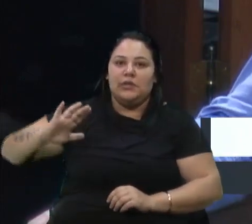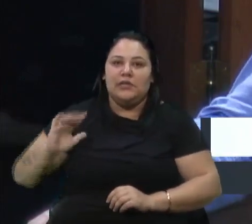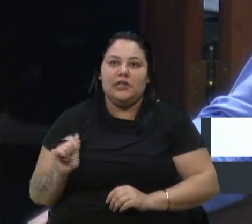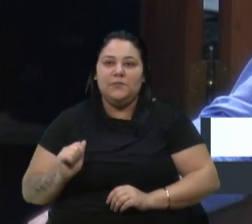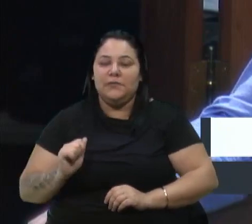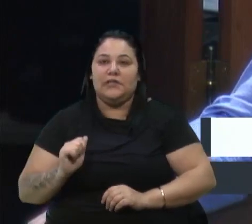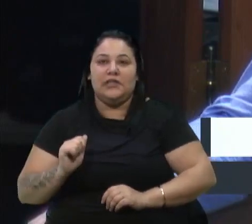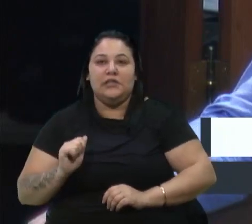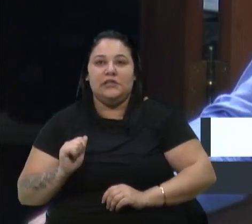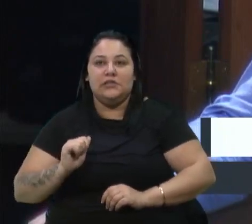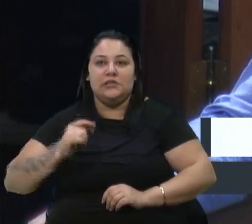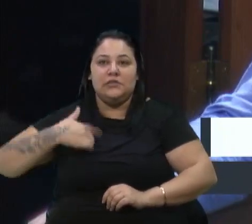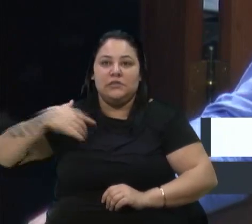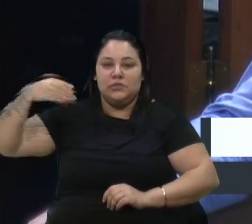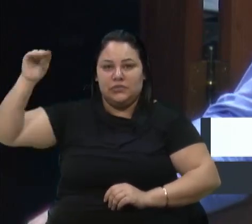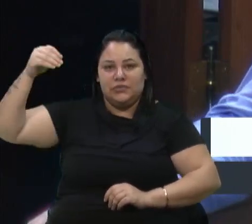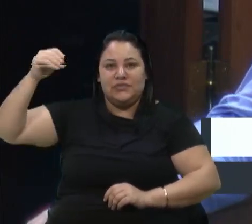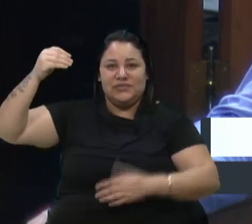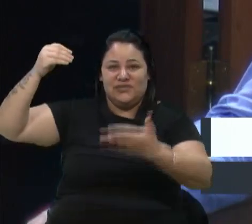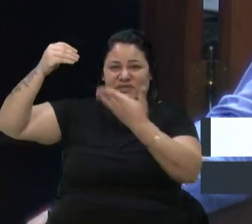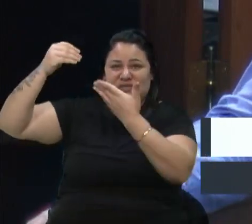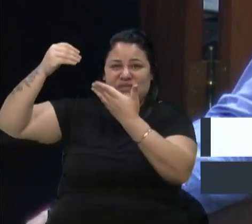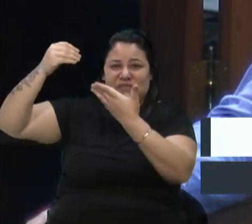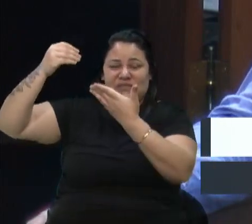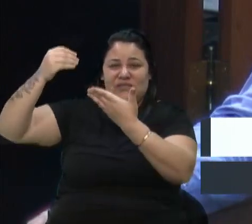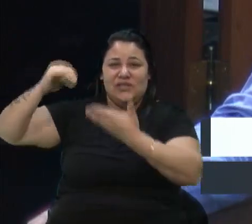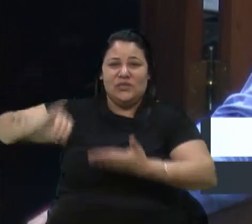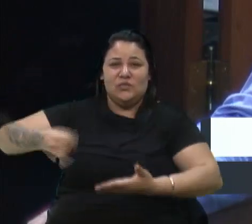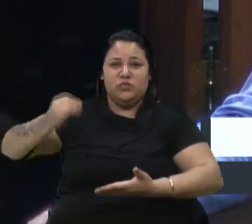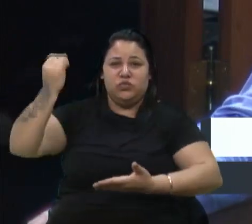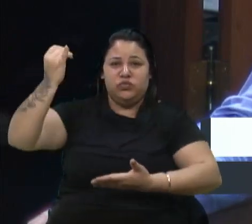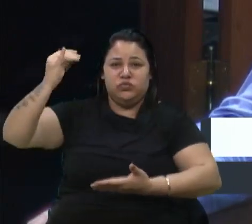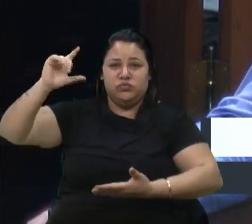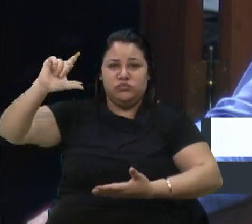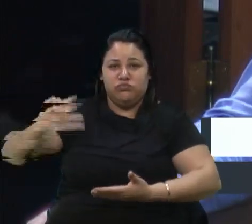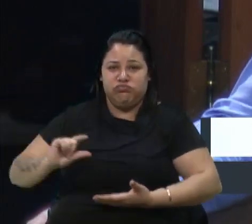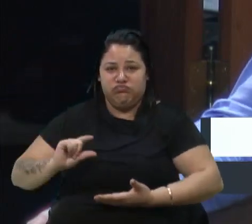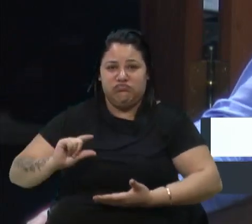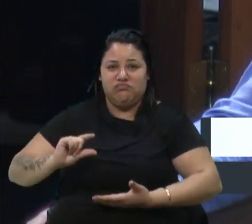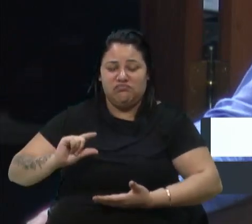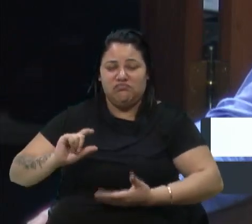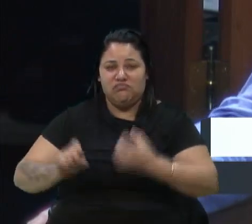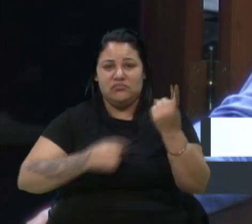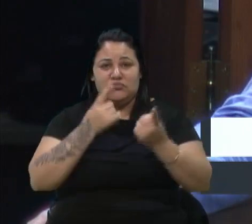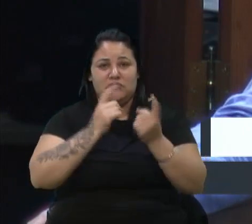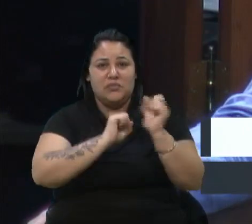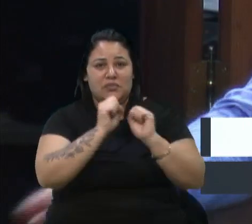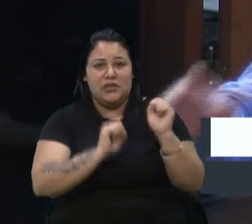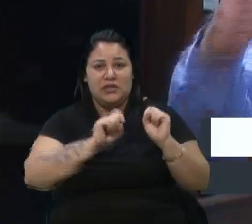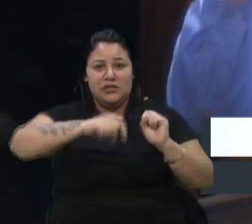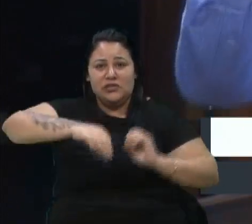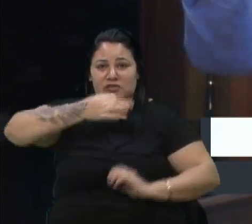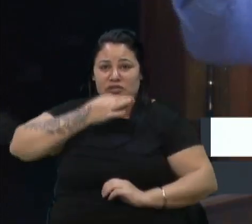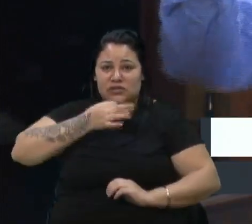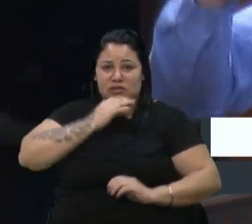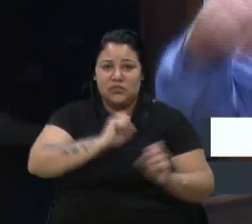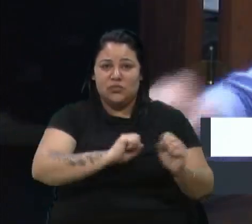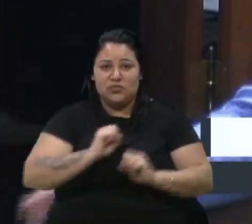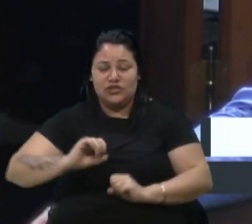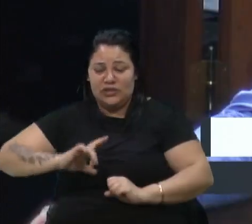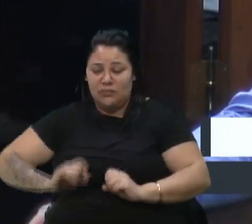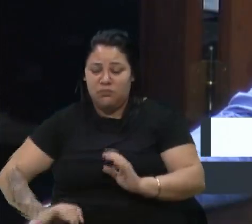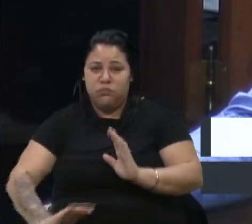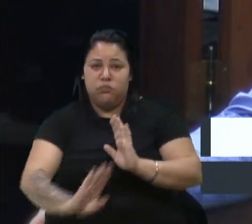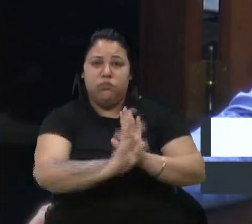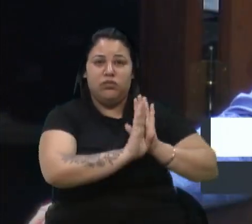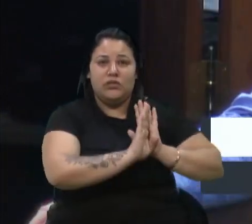cidades contempladas aqui, a juro baixo, que talvez algumas empresas de Caxias poderiam ter o benefício